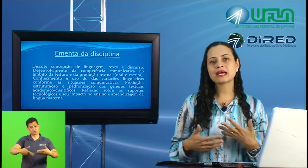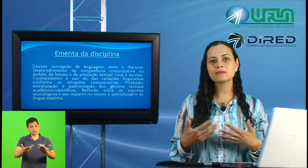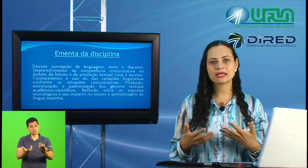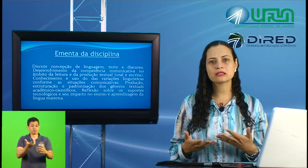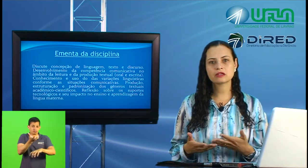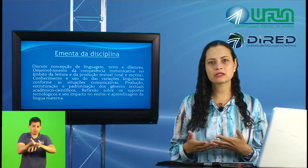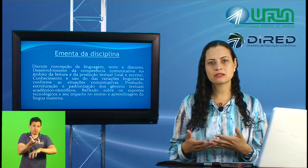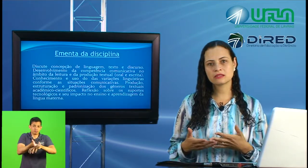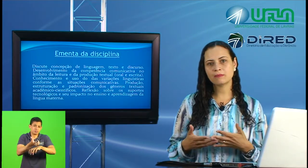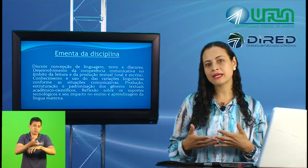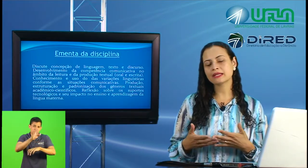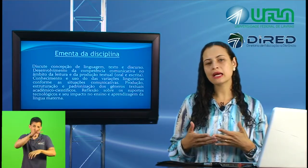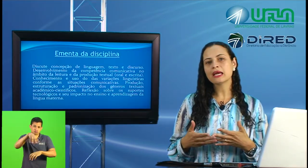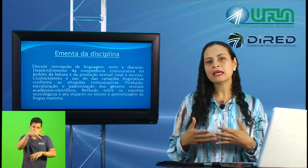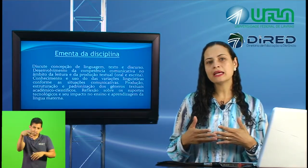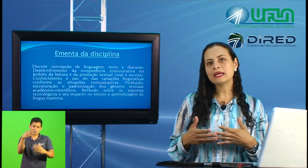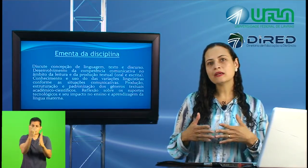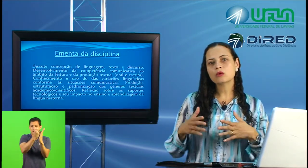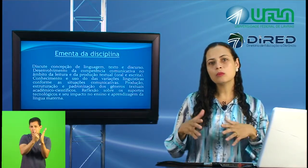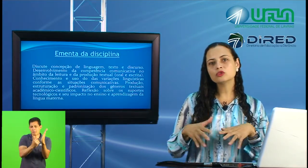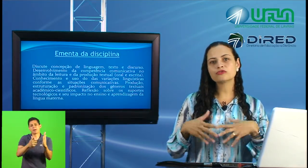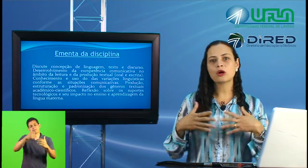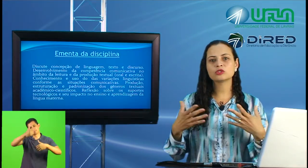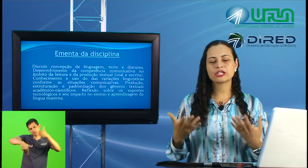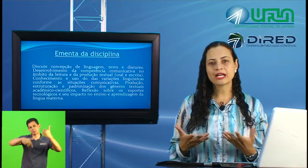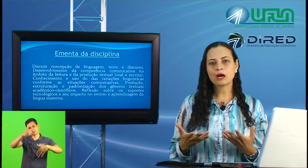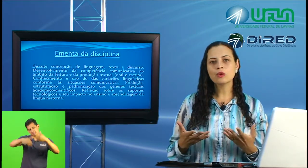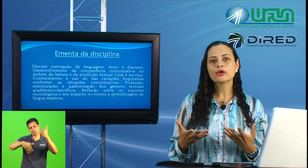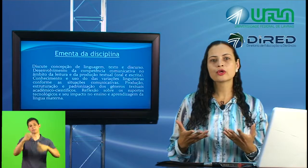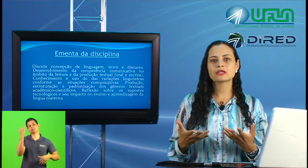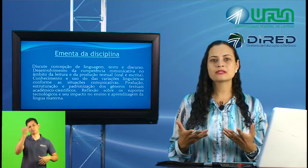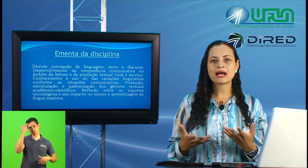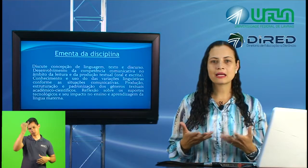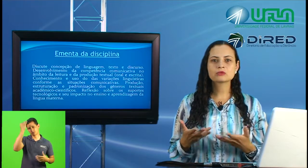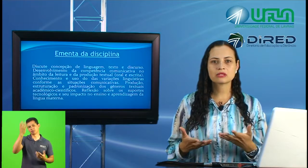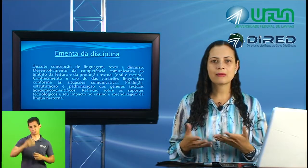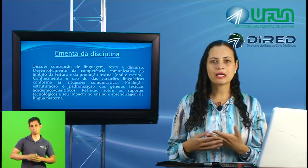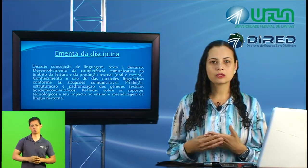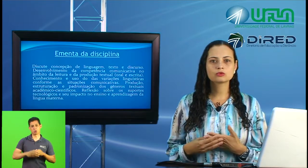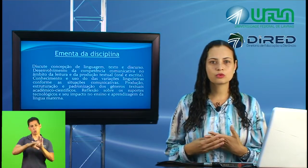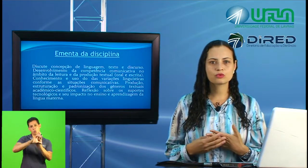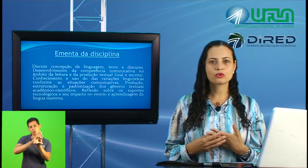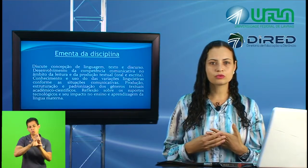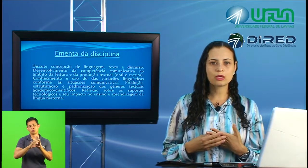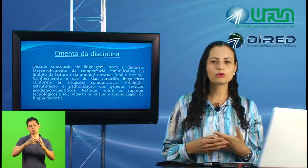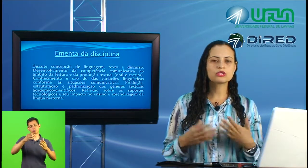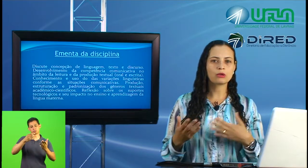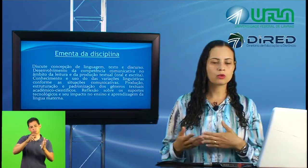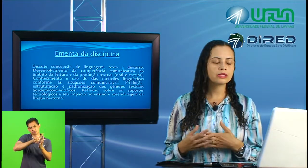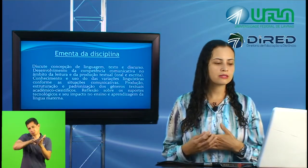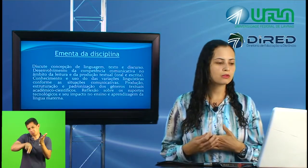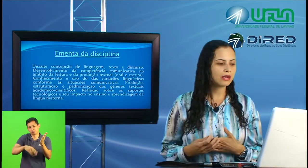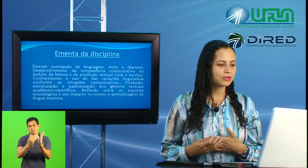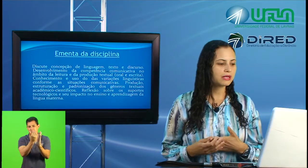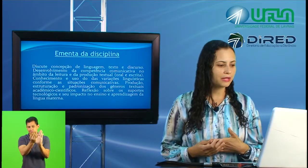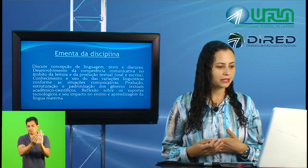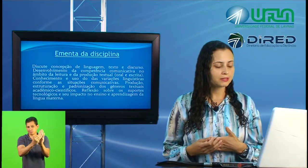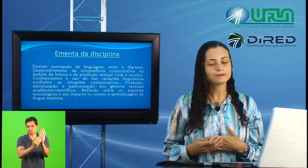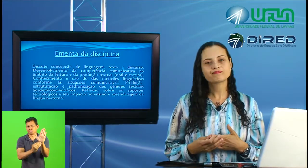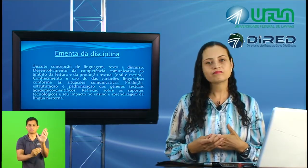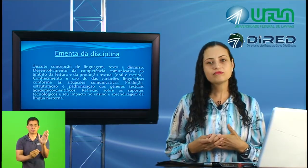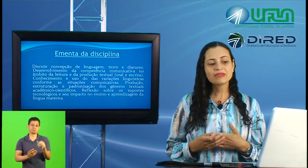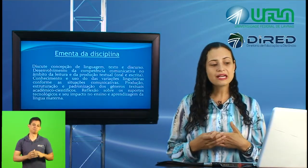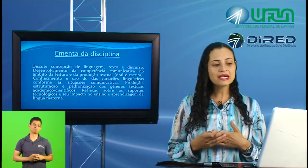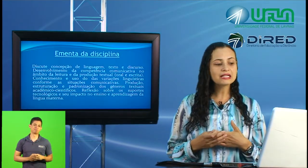vocês a ementa da nossa disciplina e como, de forma geral, nós estaremos trabalhando todos os conteúdos ao longo dessas 4